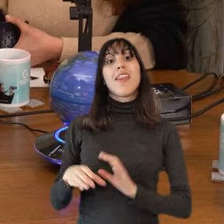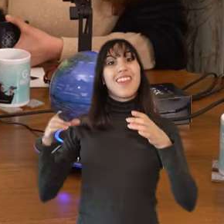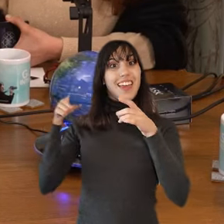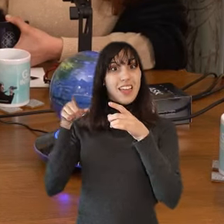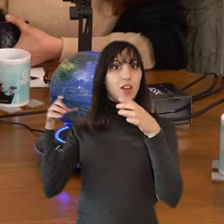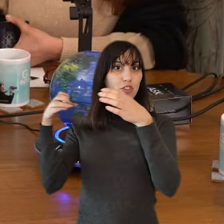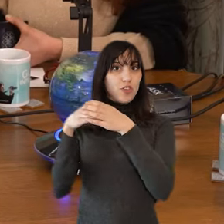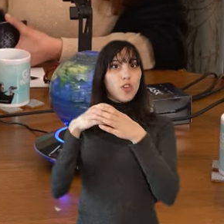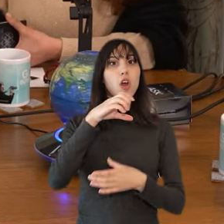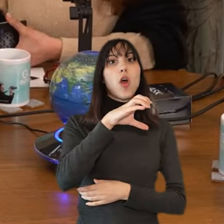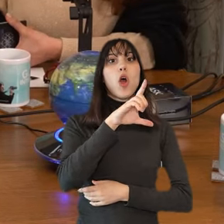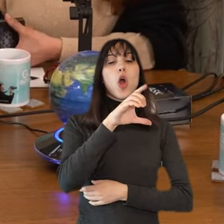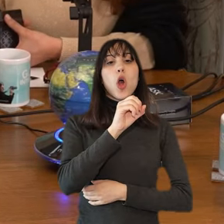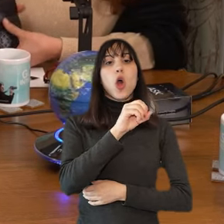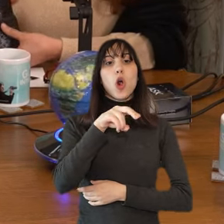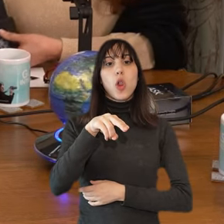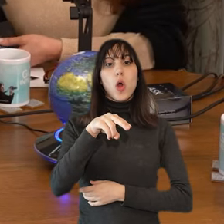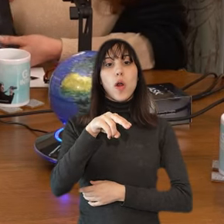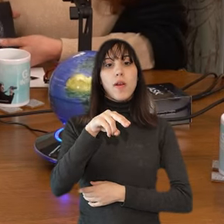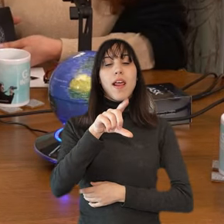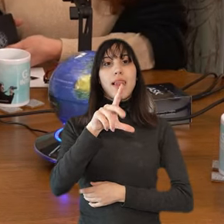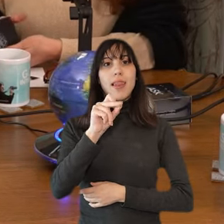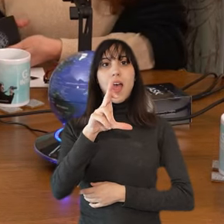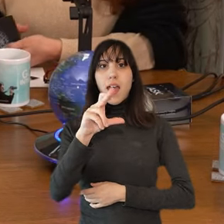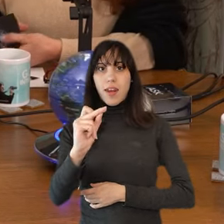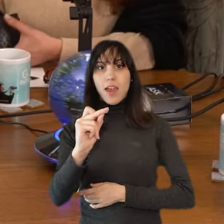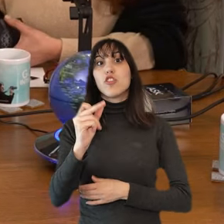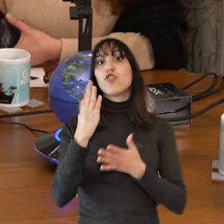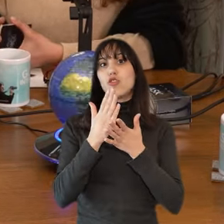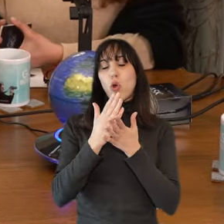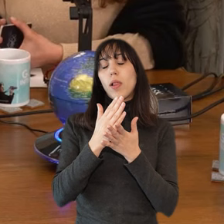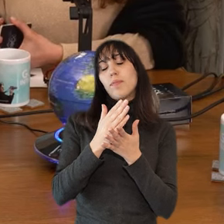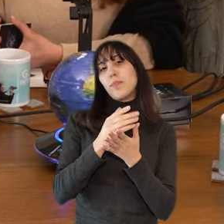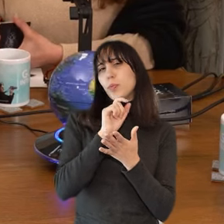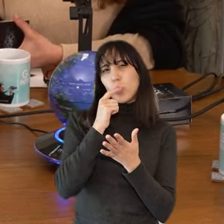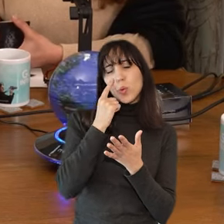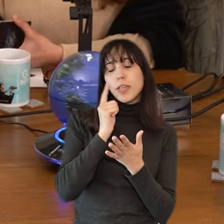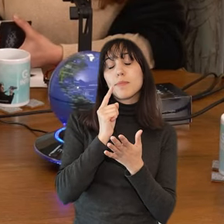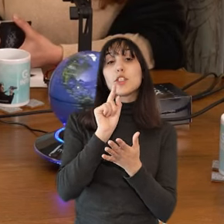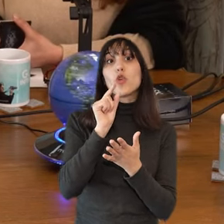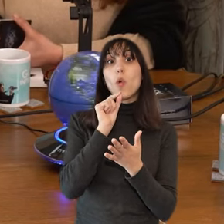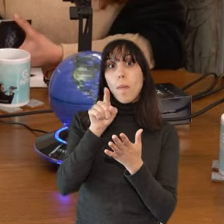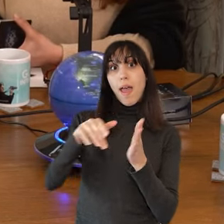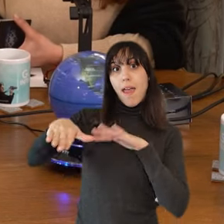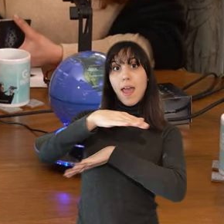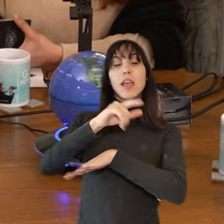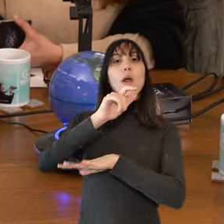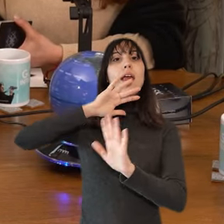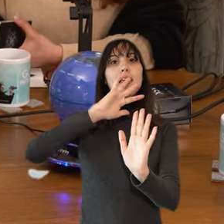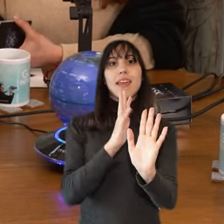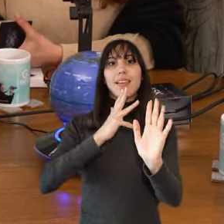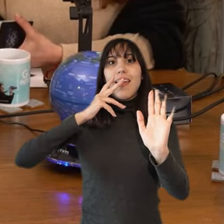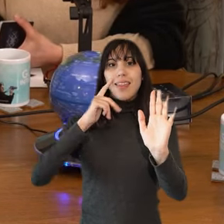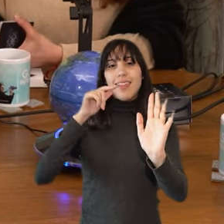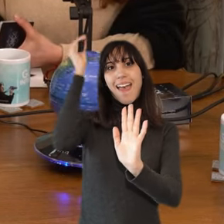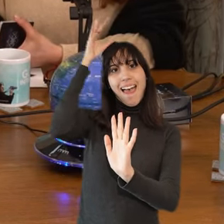Clara é a nome e a palavra Clara eh é uma vila irlandesa H onde estudou